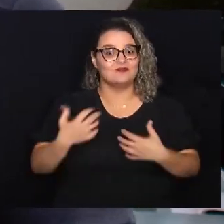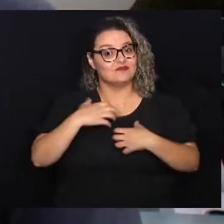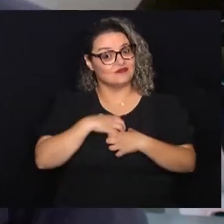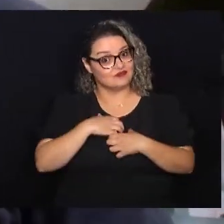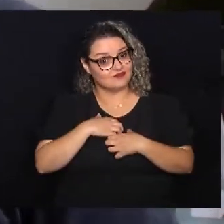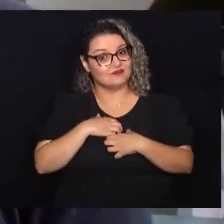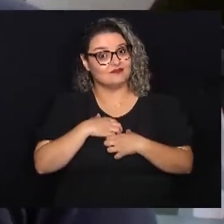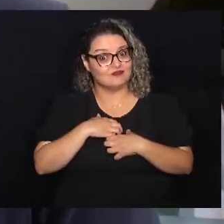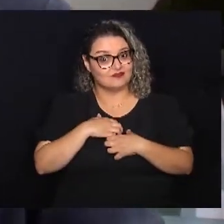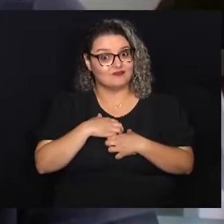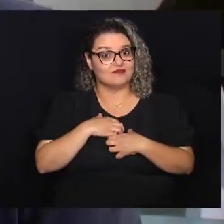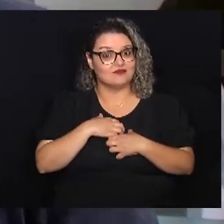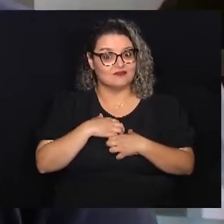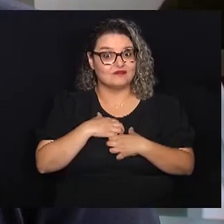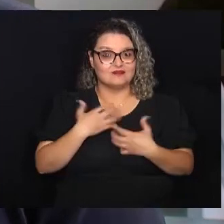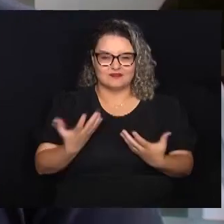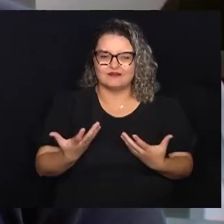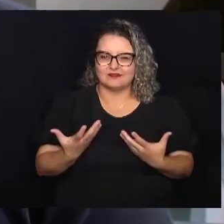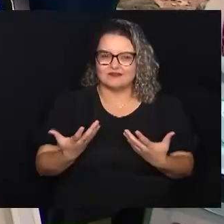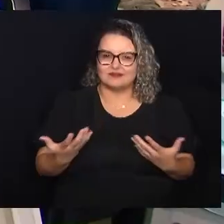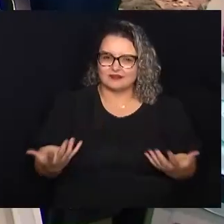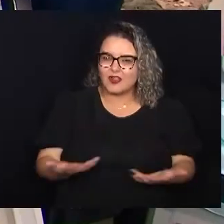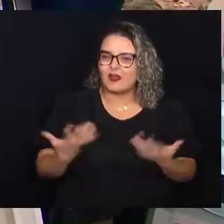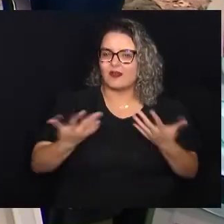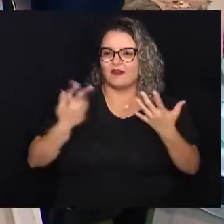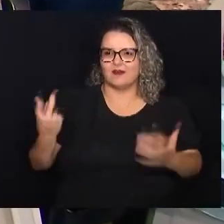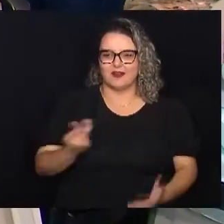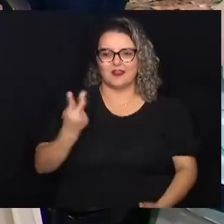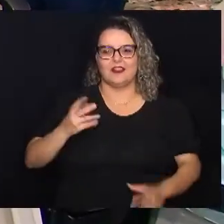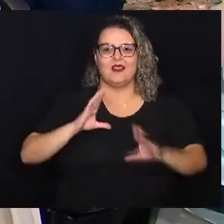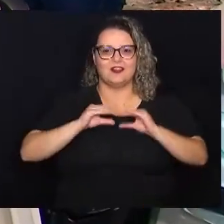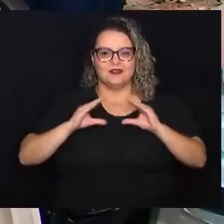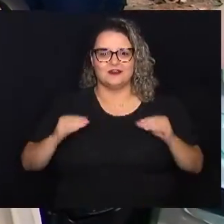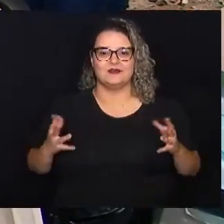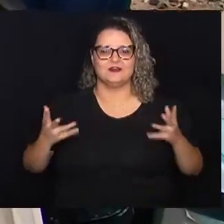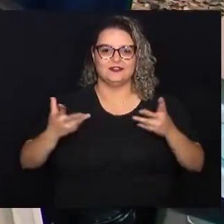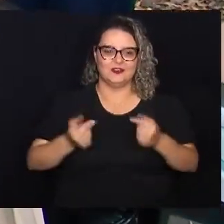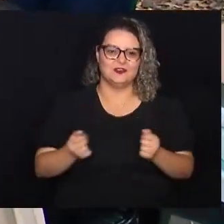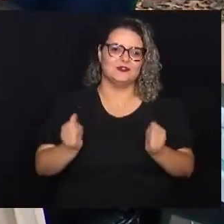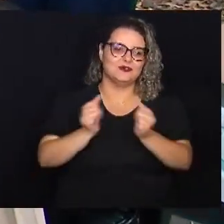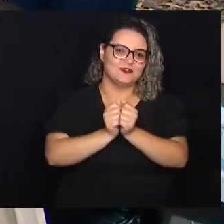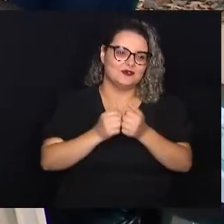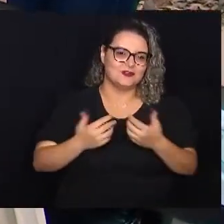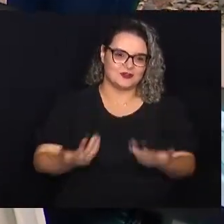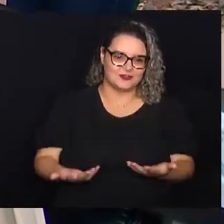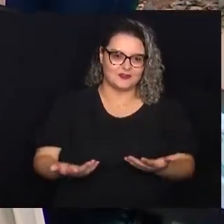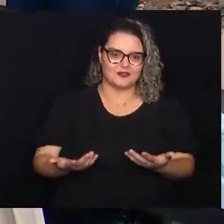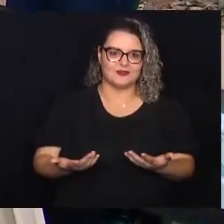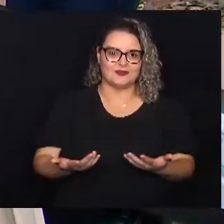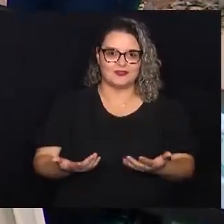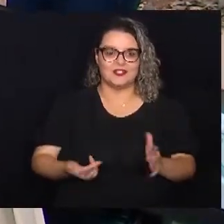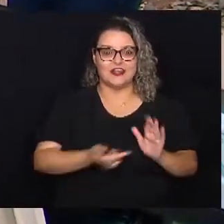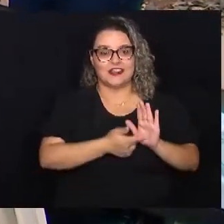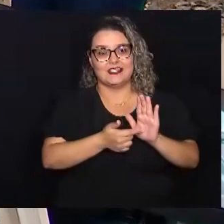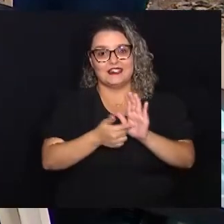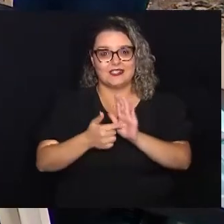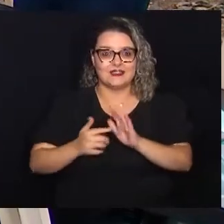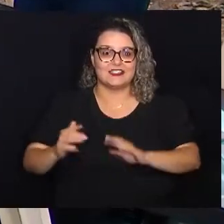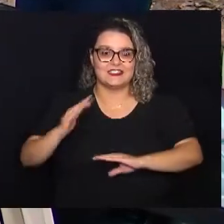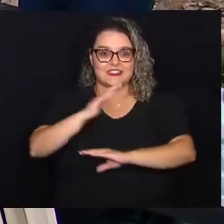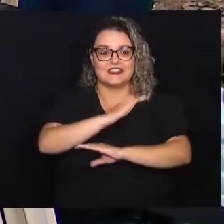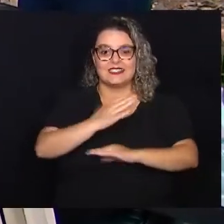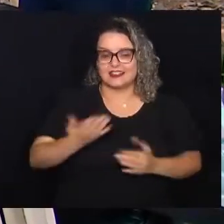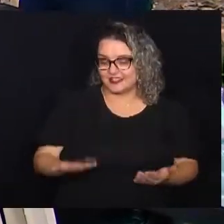sente mais calor de trabalhar, aconchegante aqui, todo mundo. E meio que mostra que a